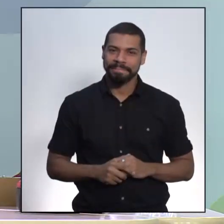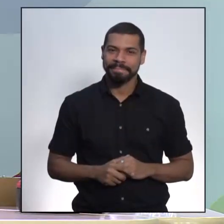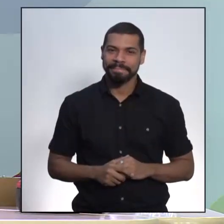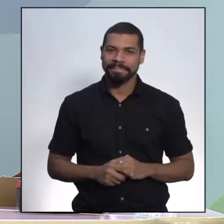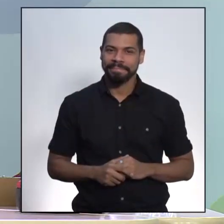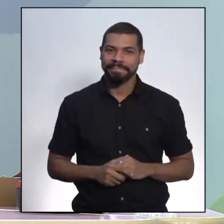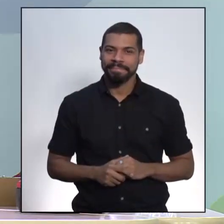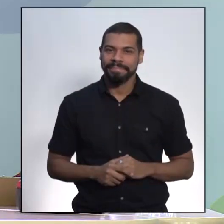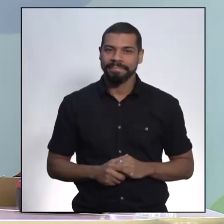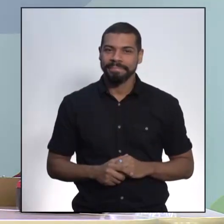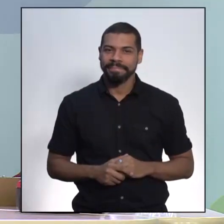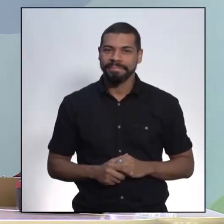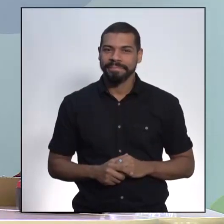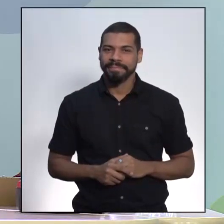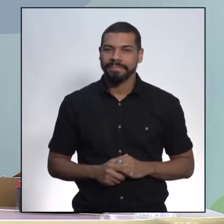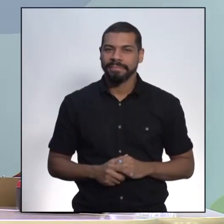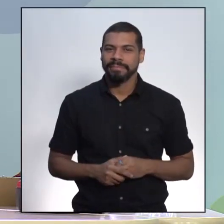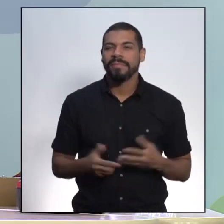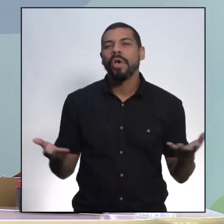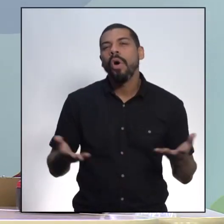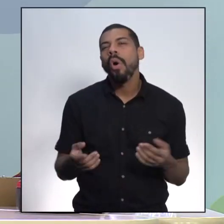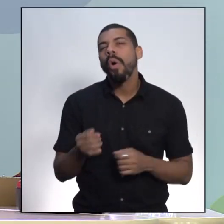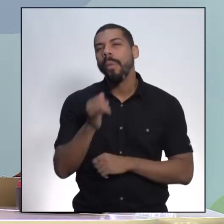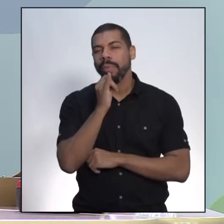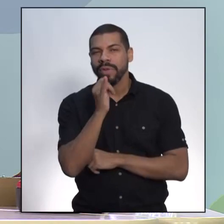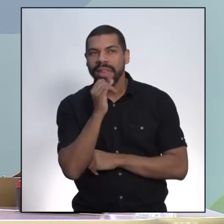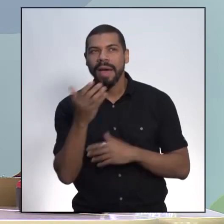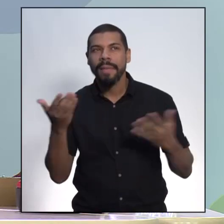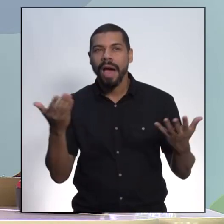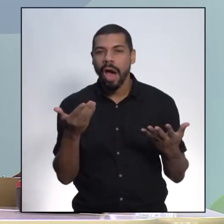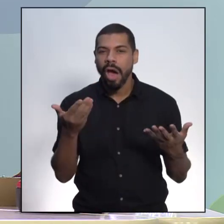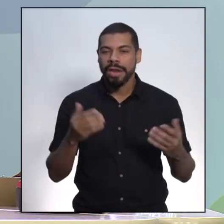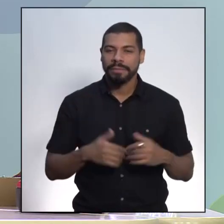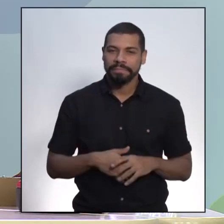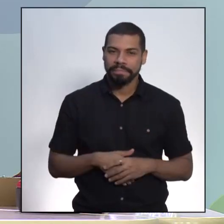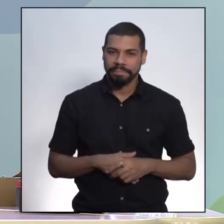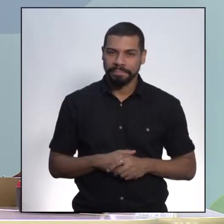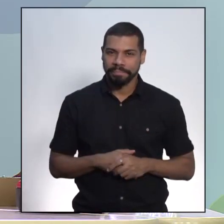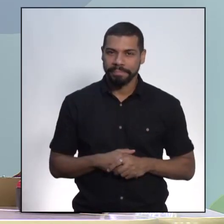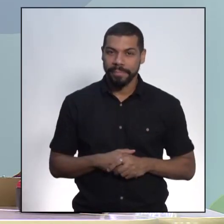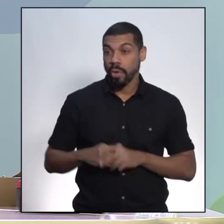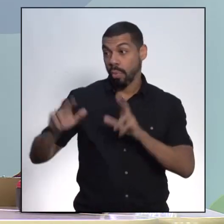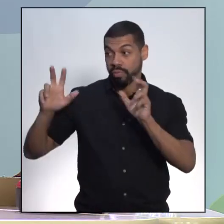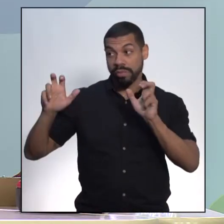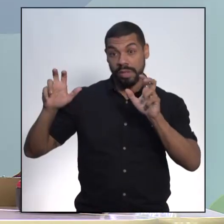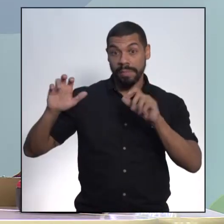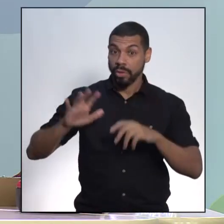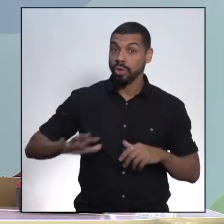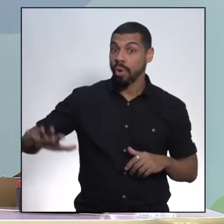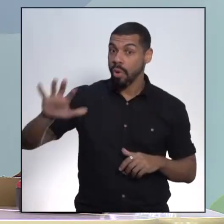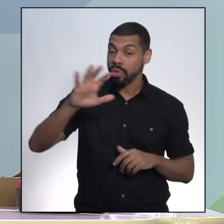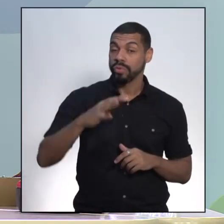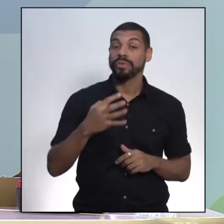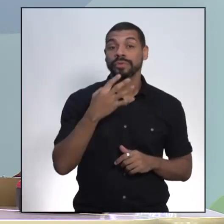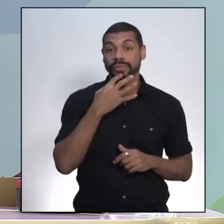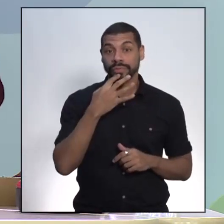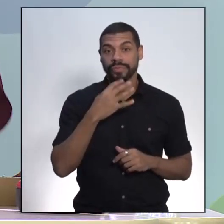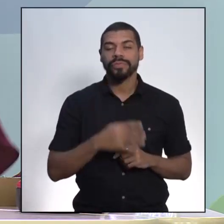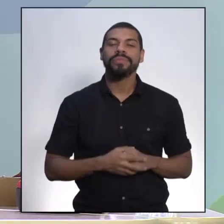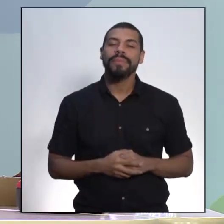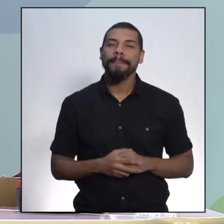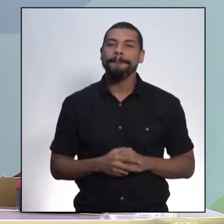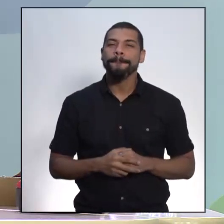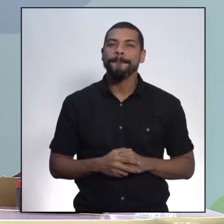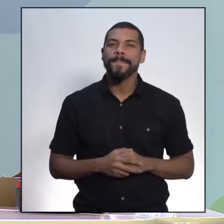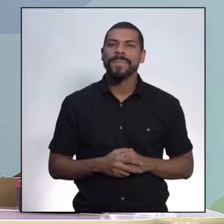Por exemplo, hoje, o que a gente tem muito forte, né? Então, eu vou pegar aqui um assunto geral que todos vocês conhecem, que com